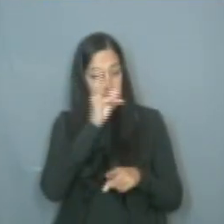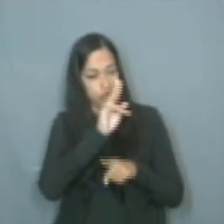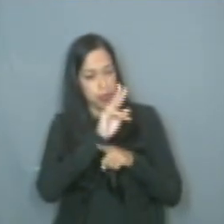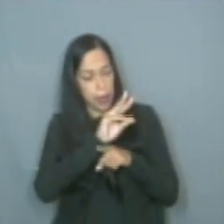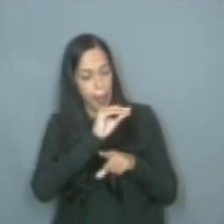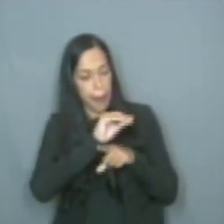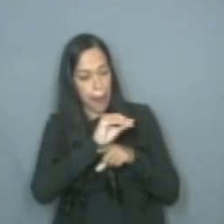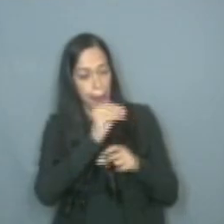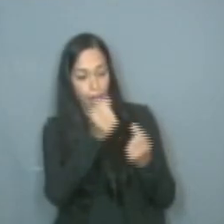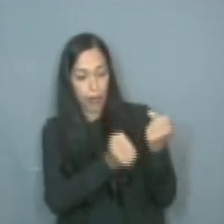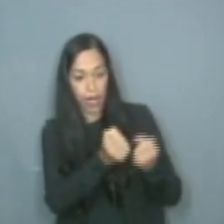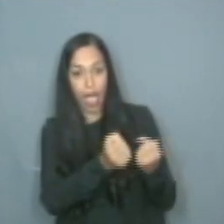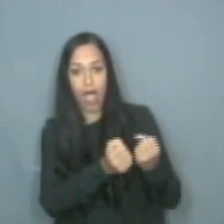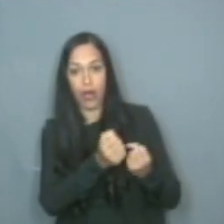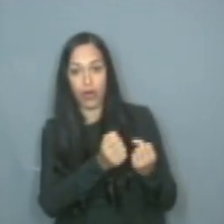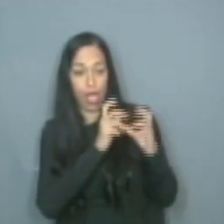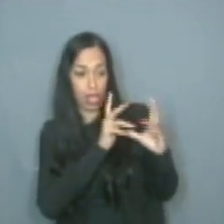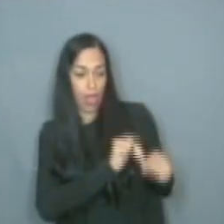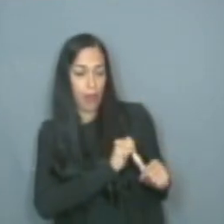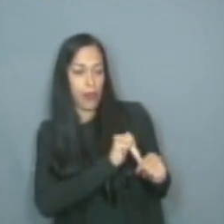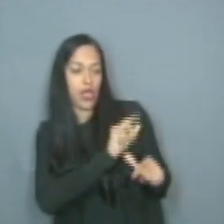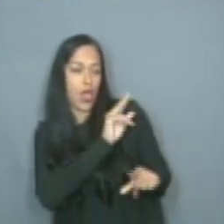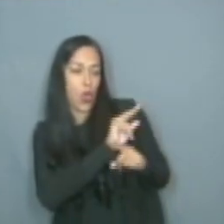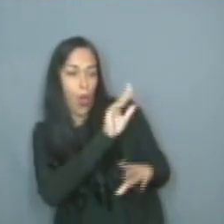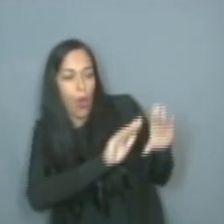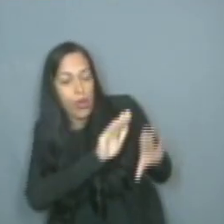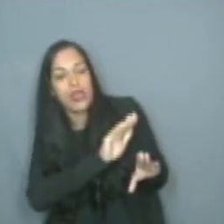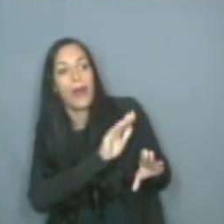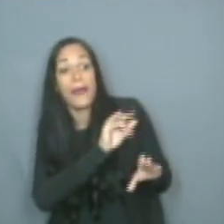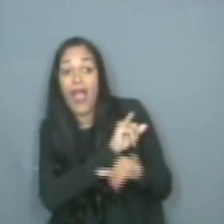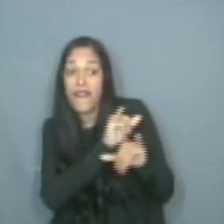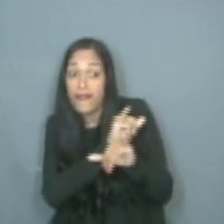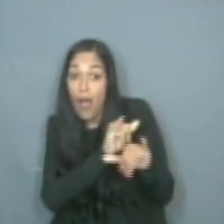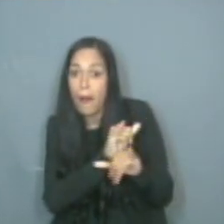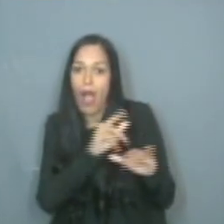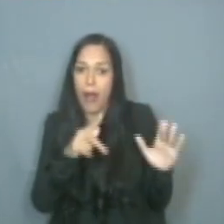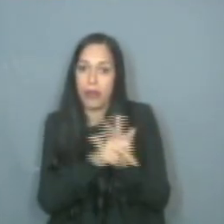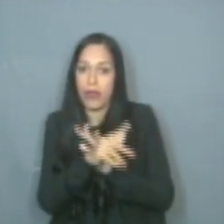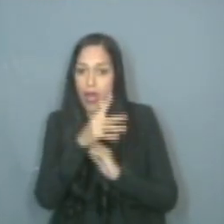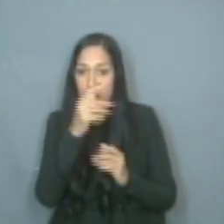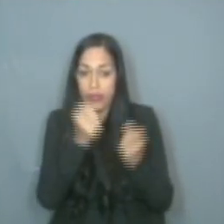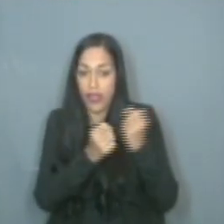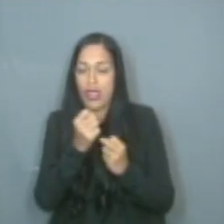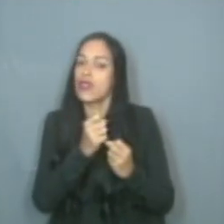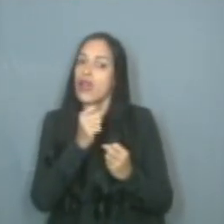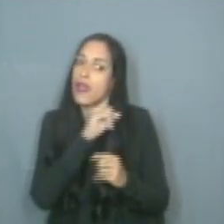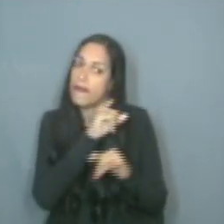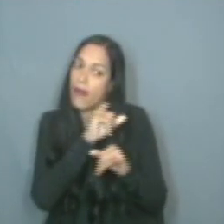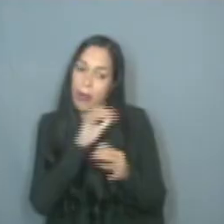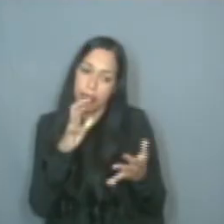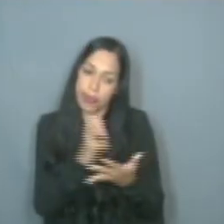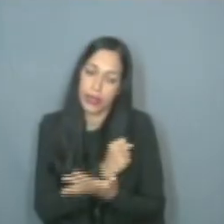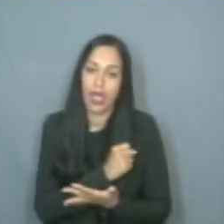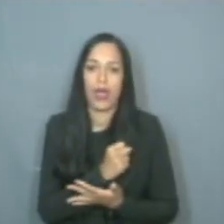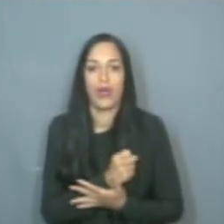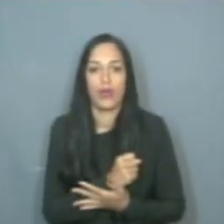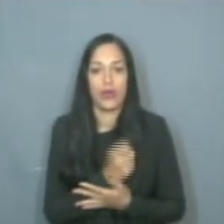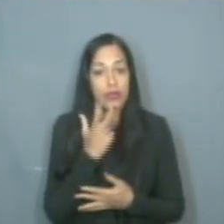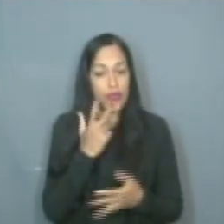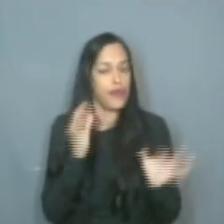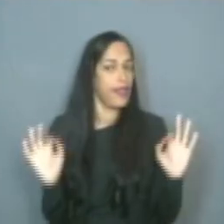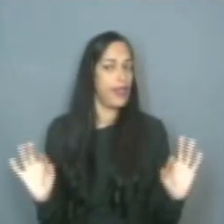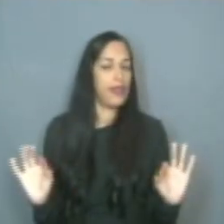os proprietários de veículo que o carro dele foi levado. Eu vou dizer, viu? Não vou dizer